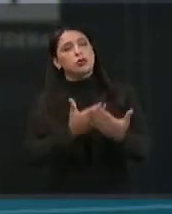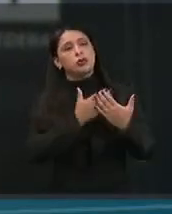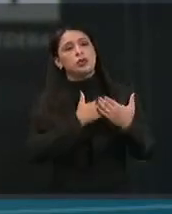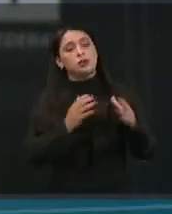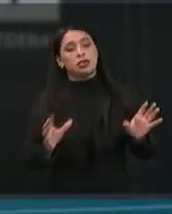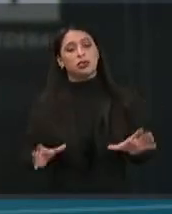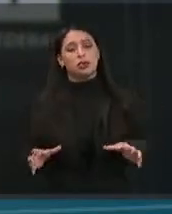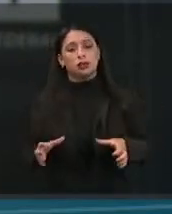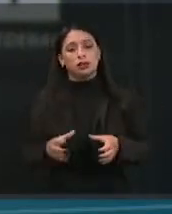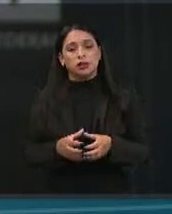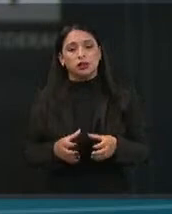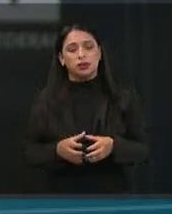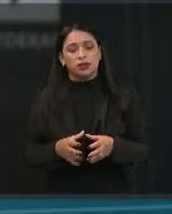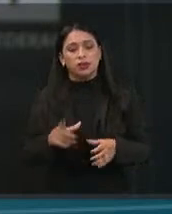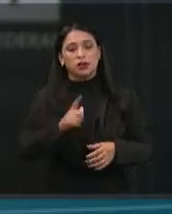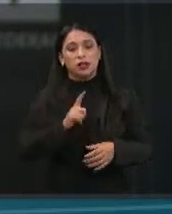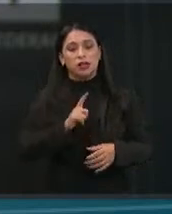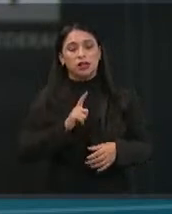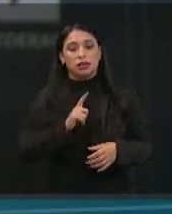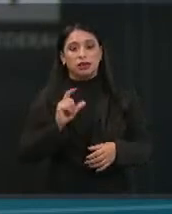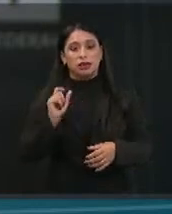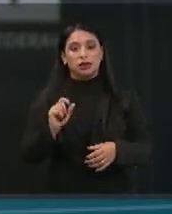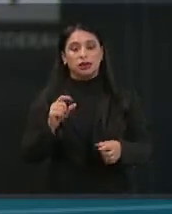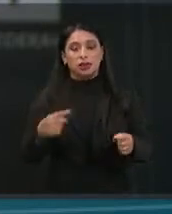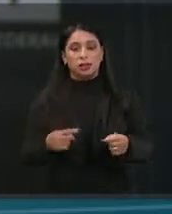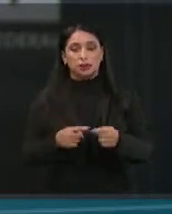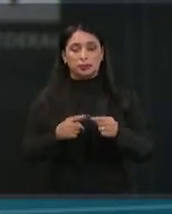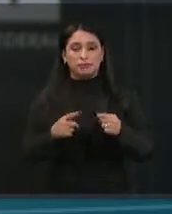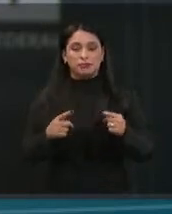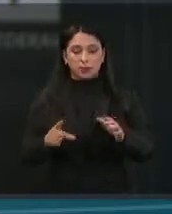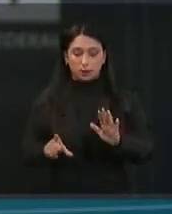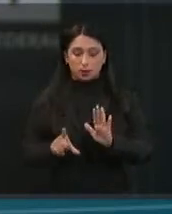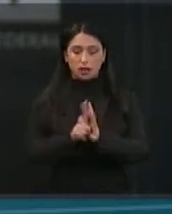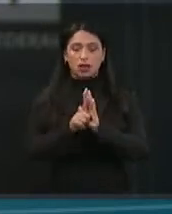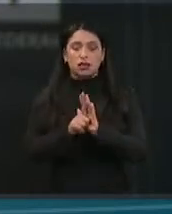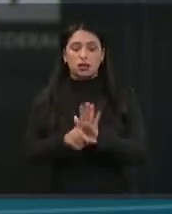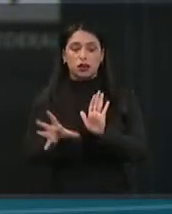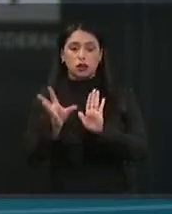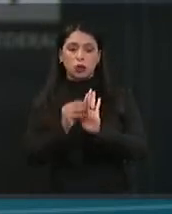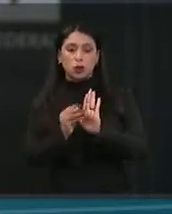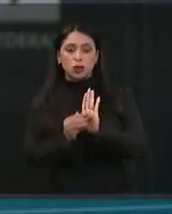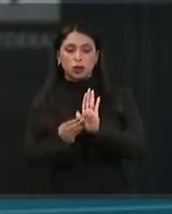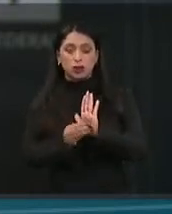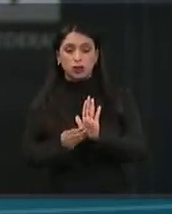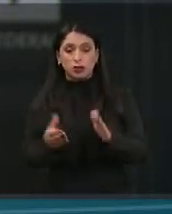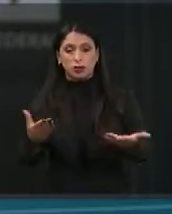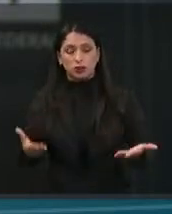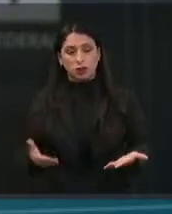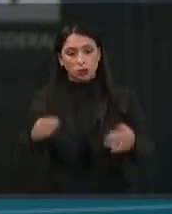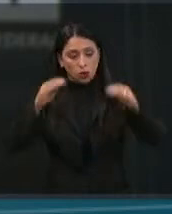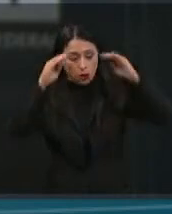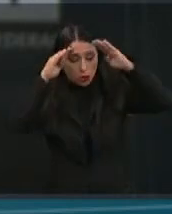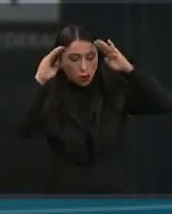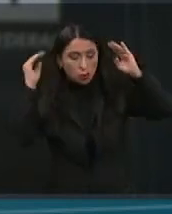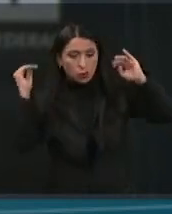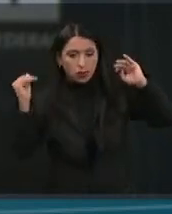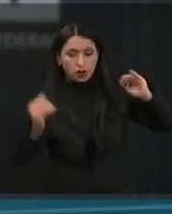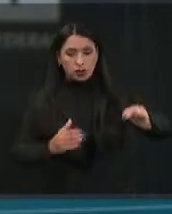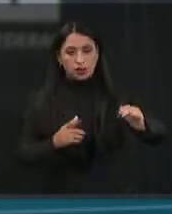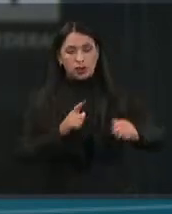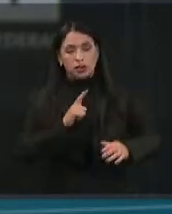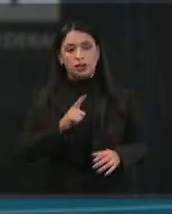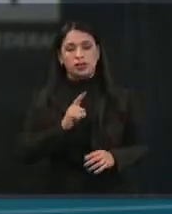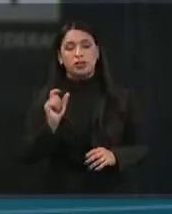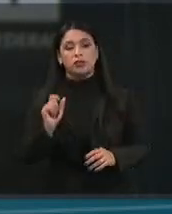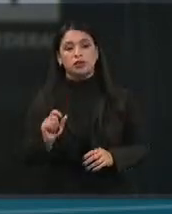a partes ou provedores a determinação de legalidade do conteúdo. Por sua vez, o cumprimento dessa atribuição está